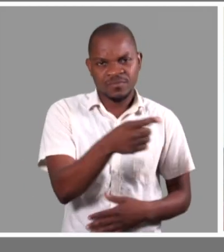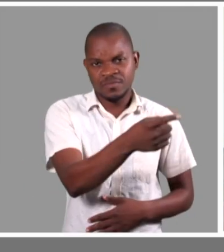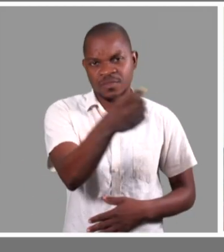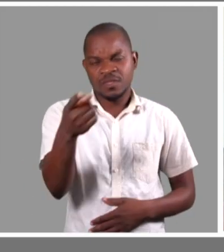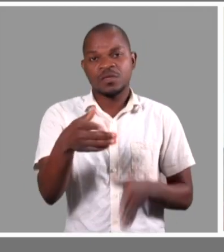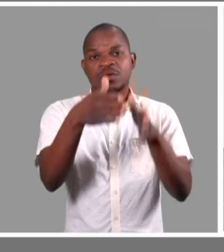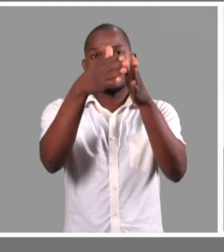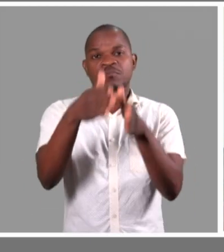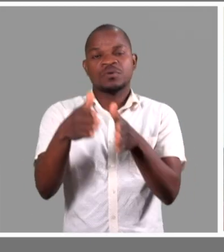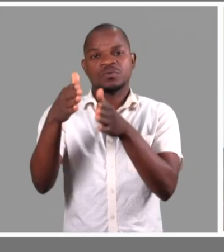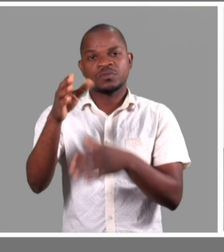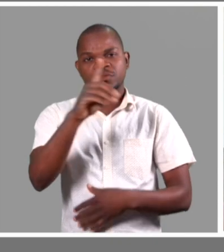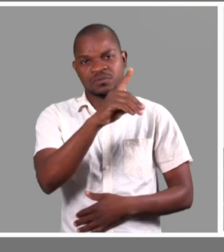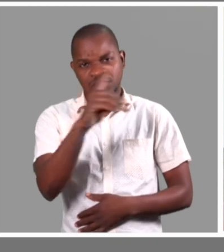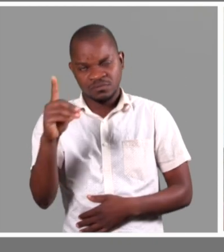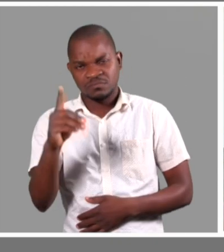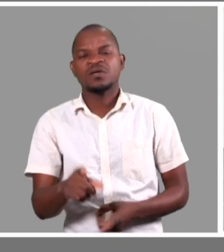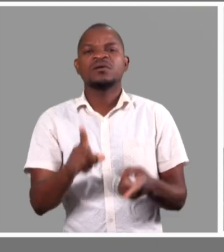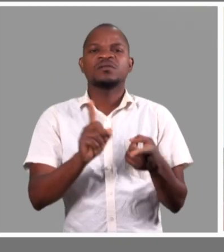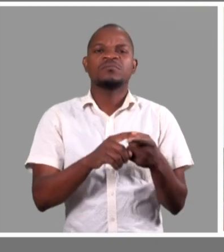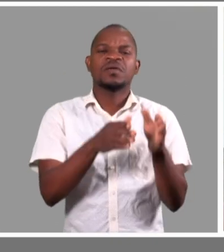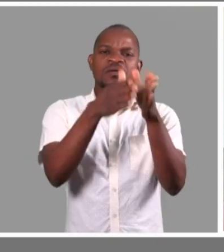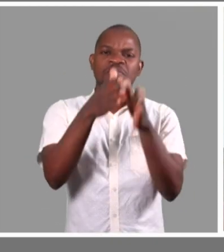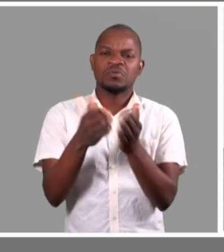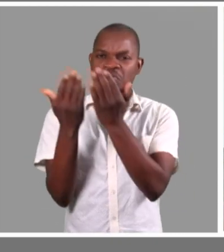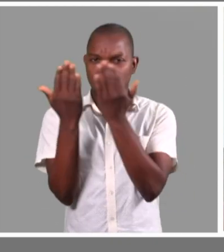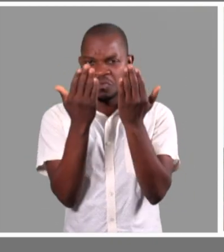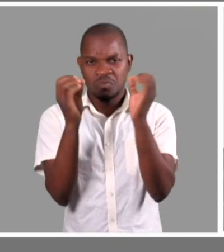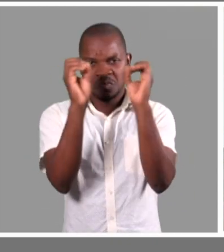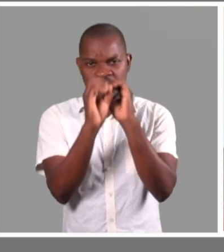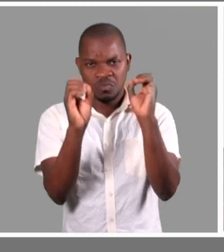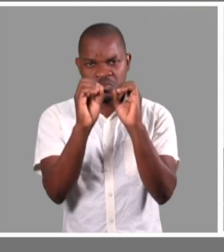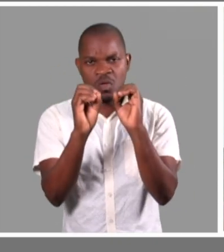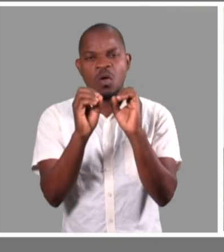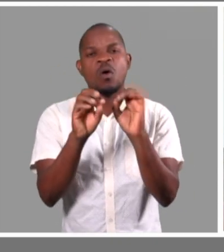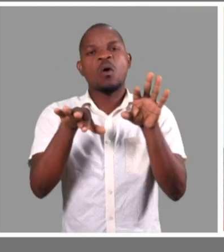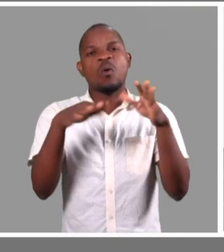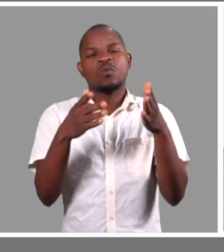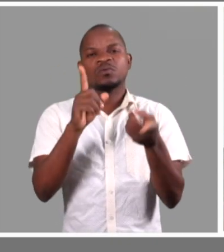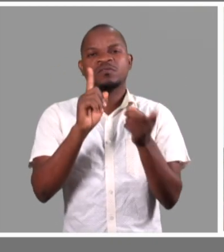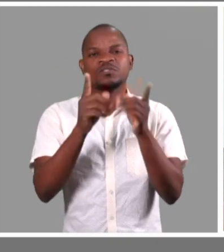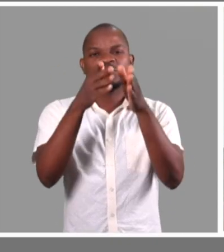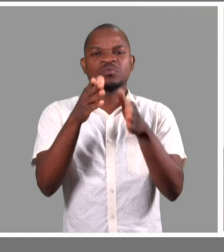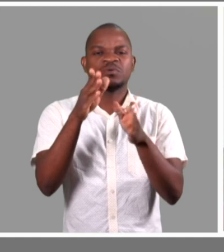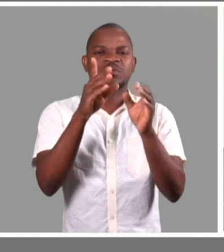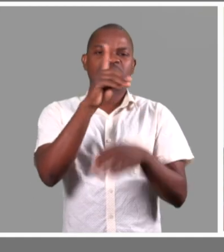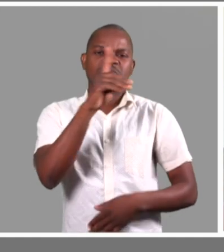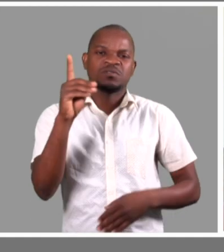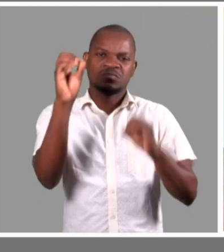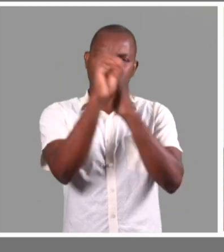ciência, você que não é de ciência, que não tem nenhuma de ciência,